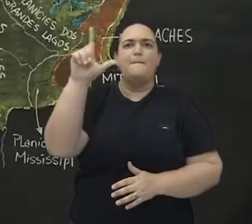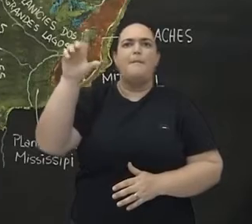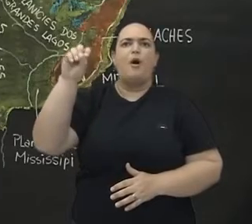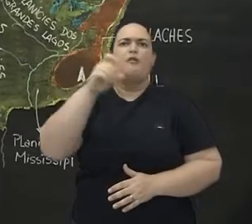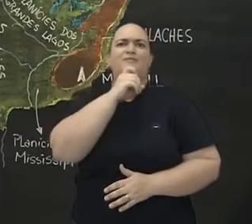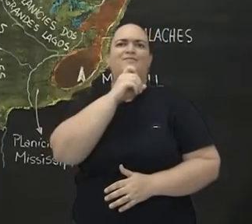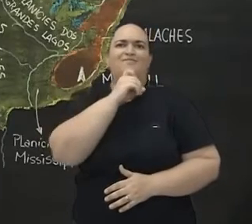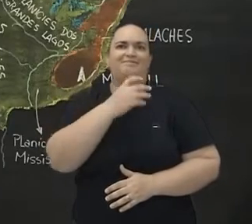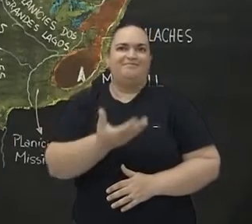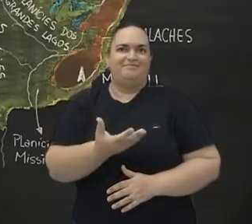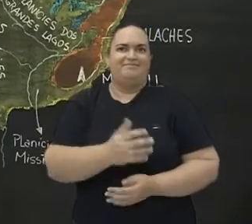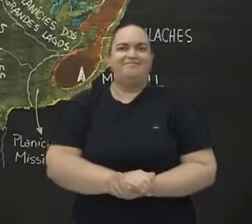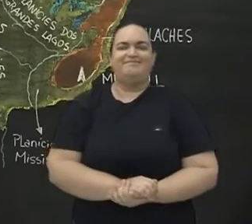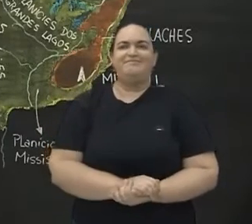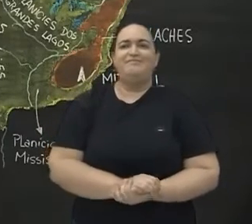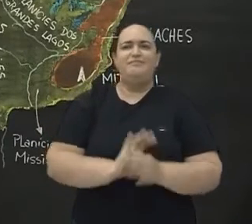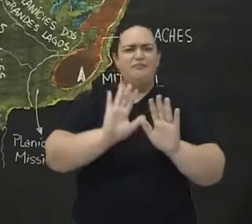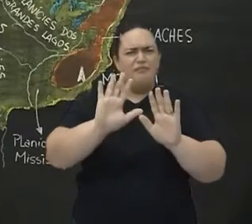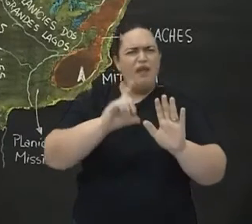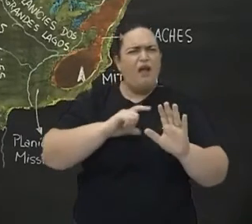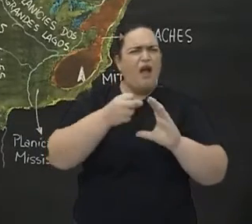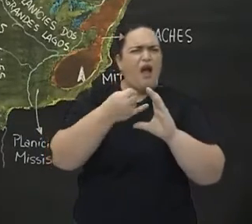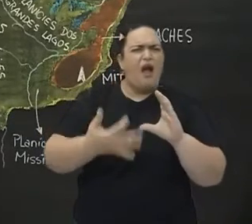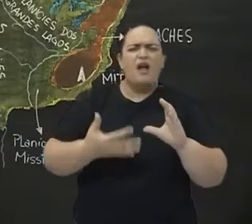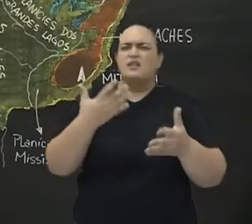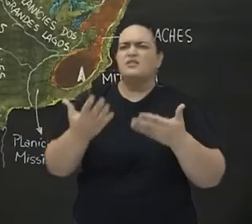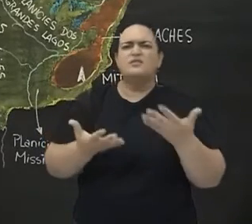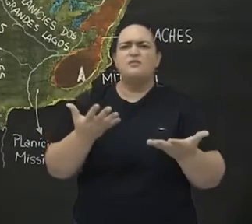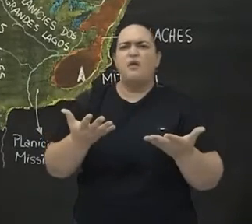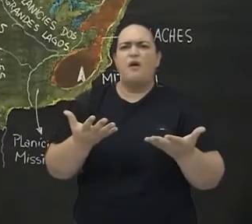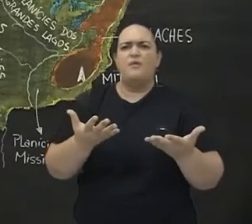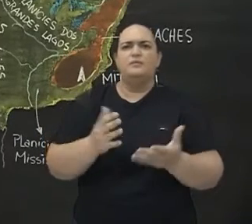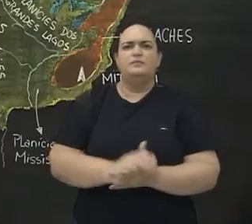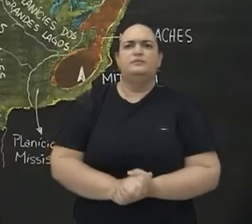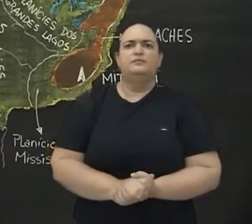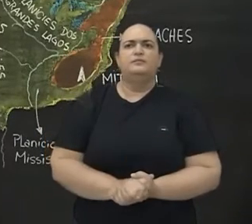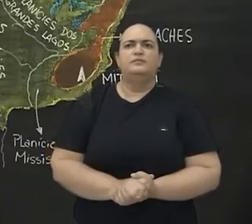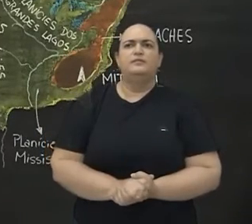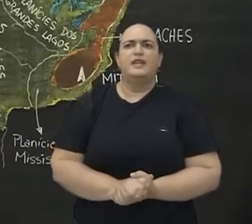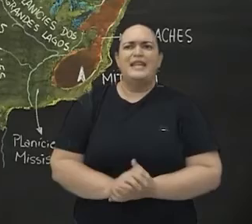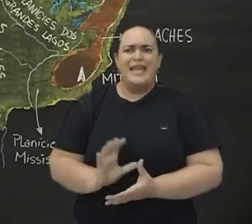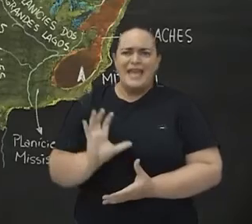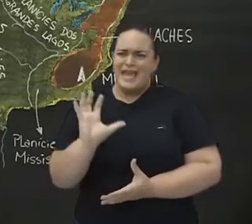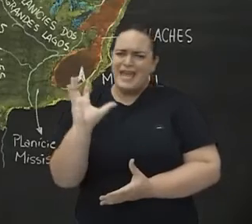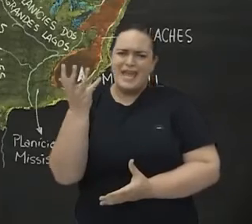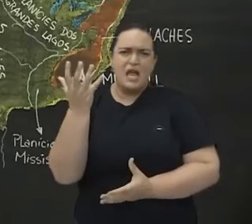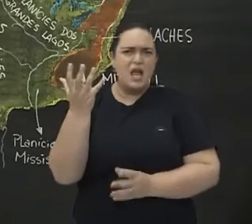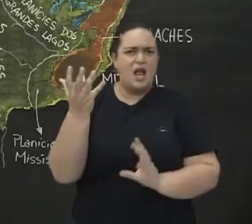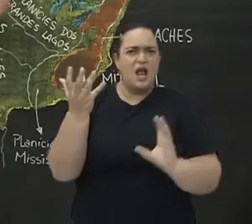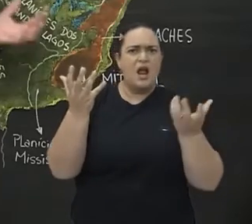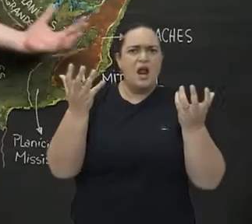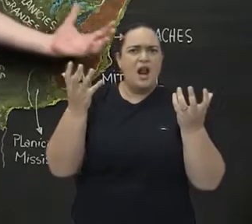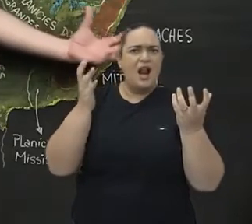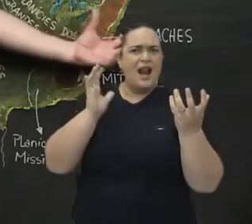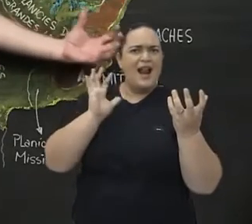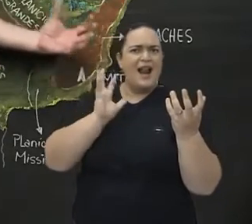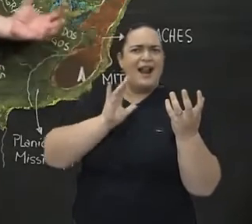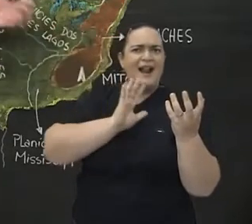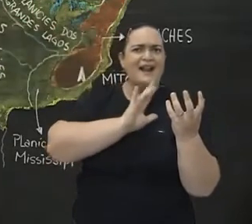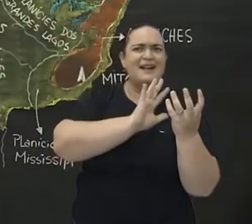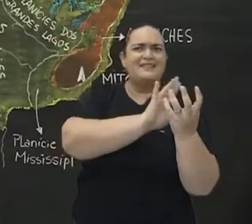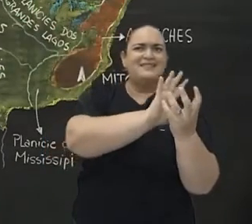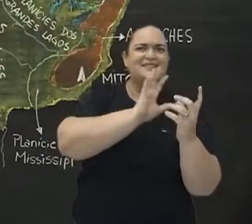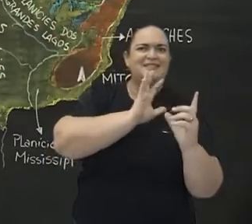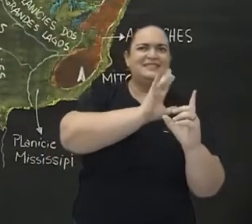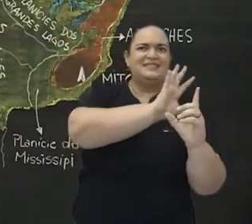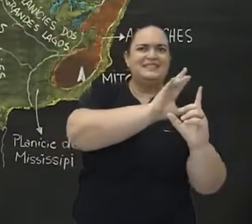temos aqui uma característica de influência básica de climas voltados aqui mais para